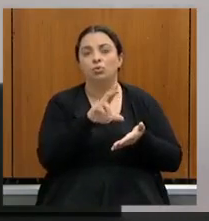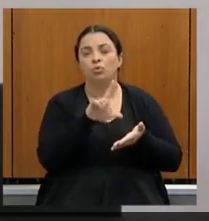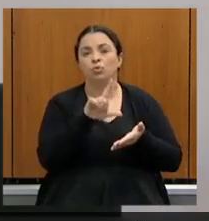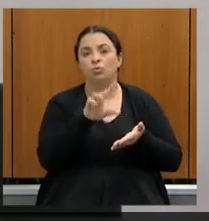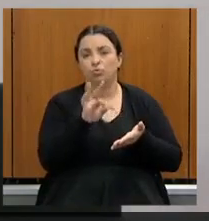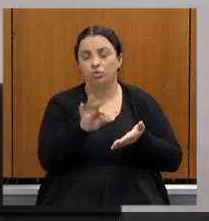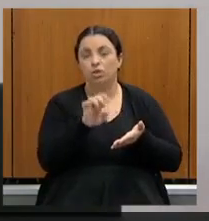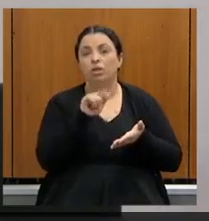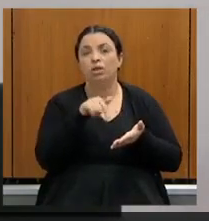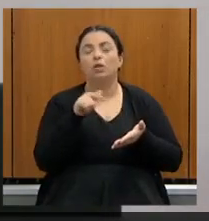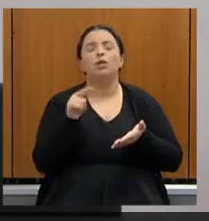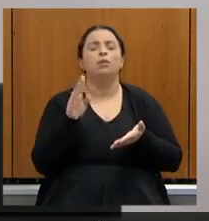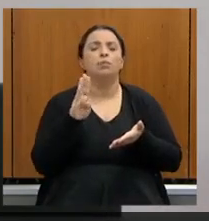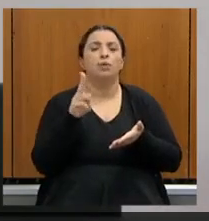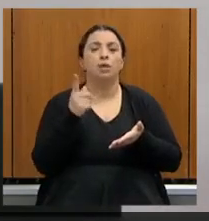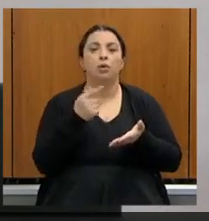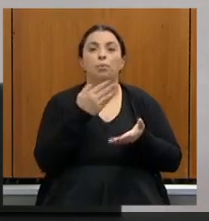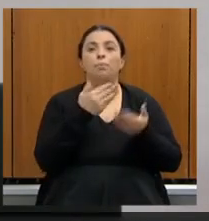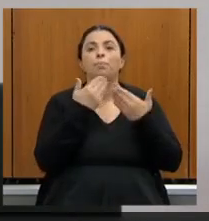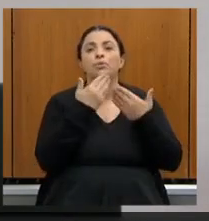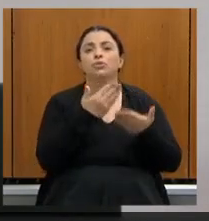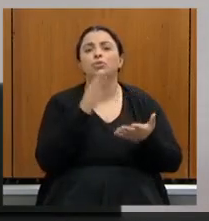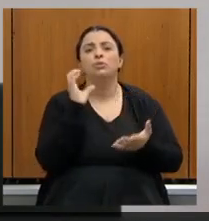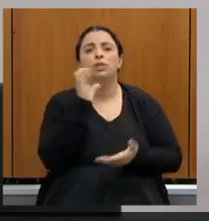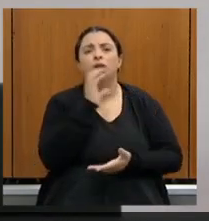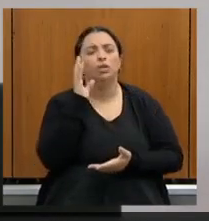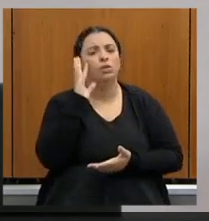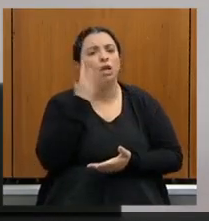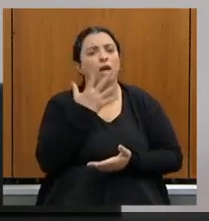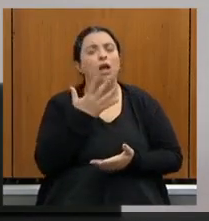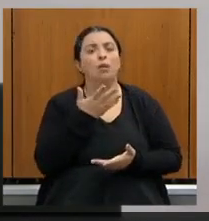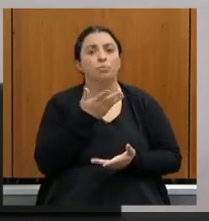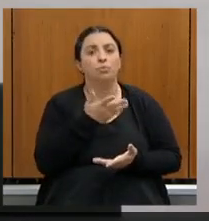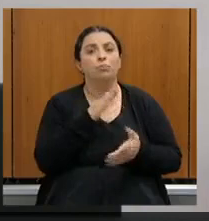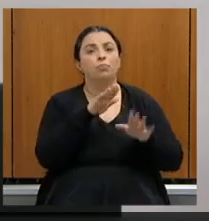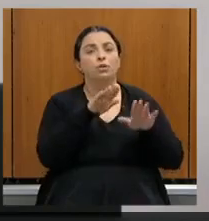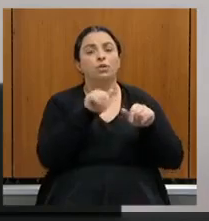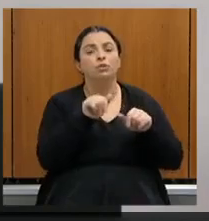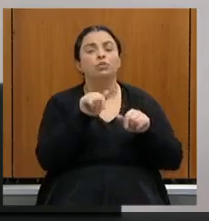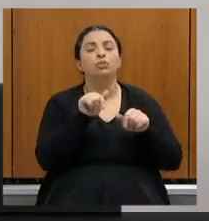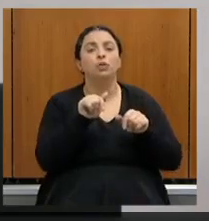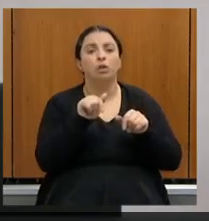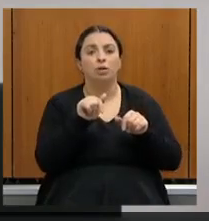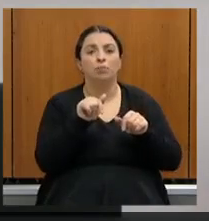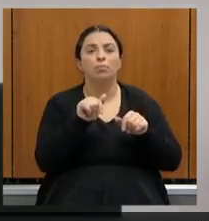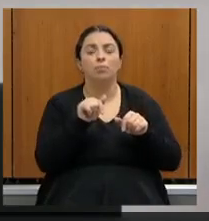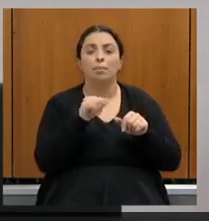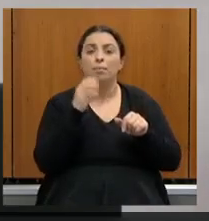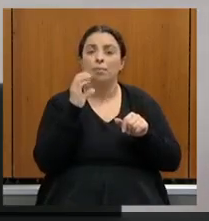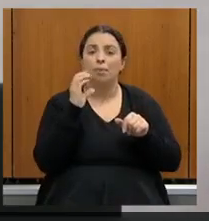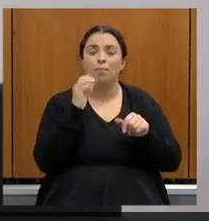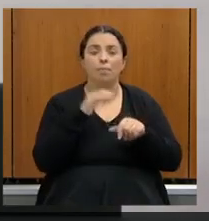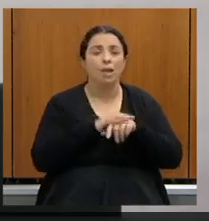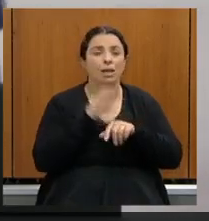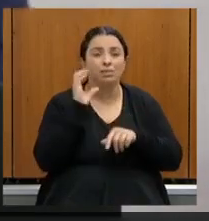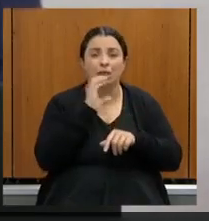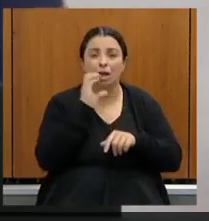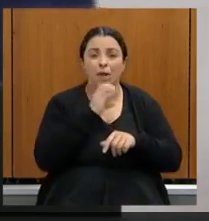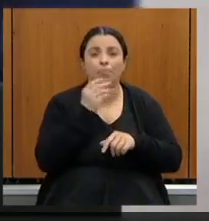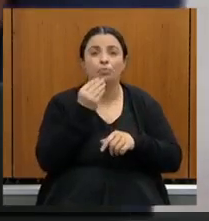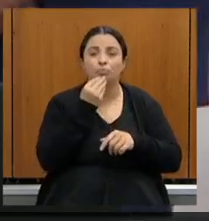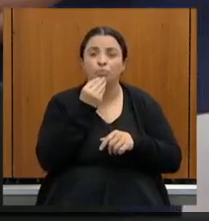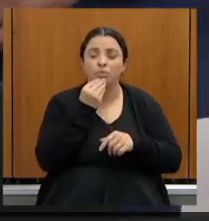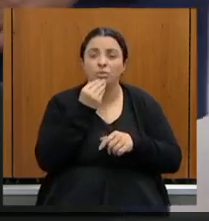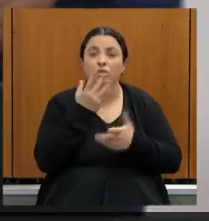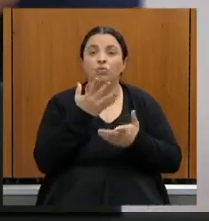em Belo Horizonte pedido de providências para que seja convocada na maior brevidade possível reunião